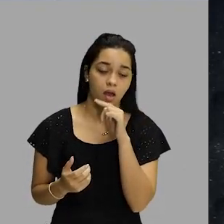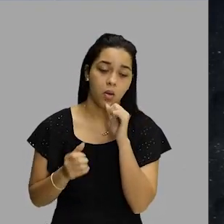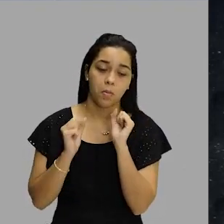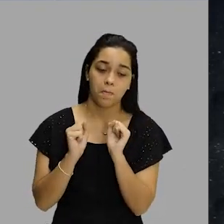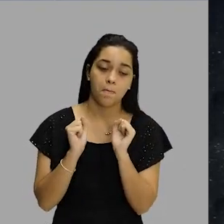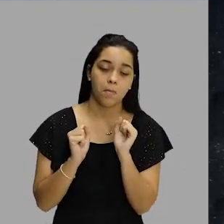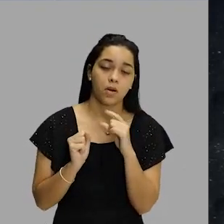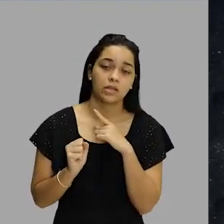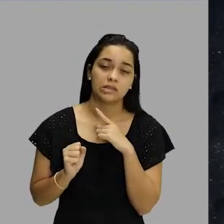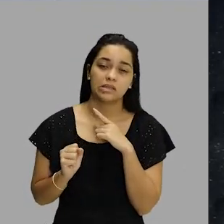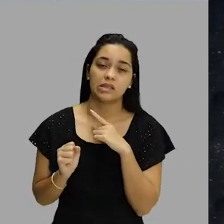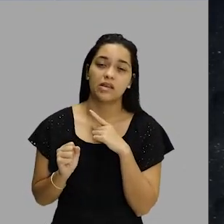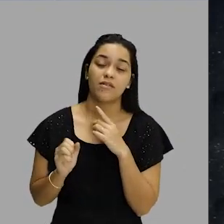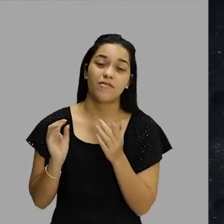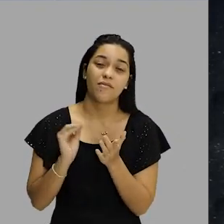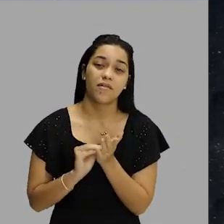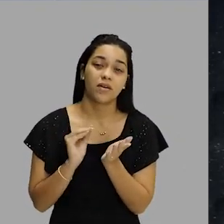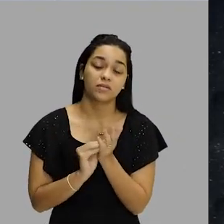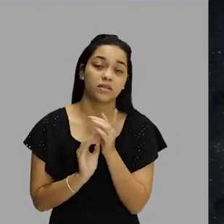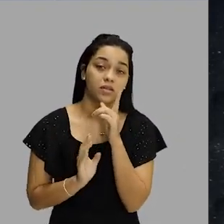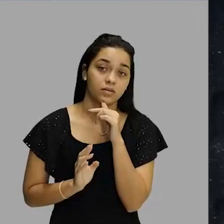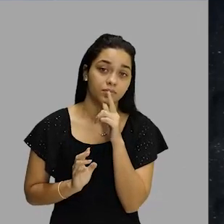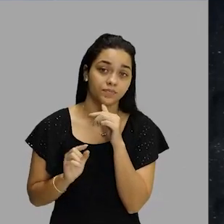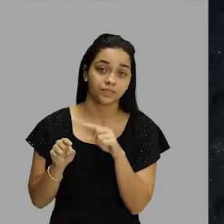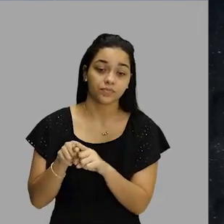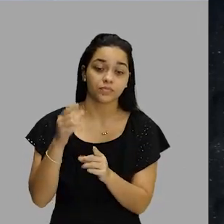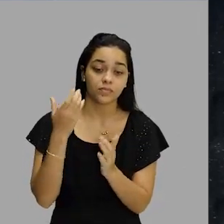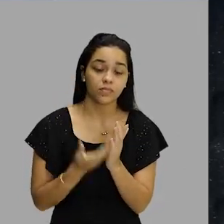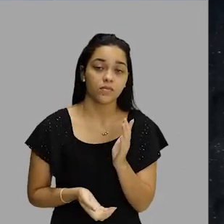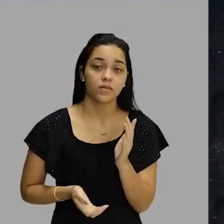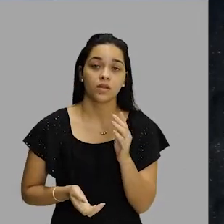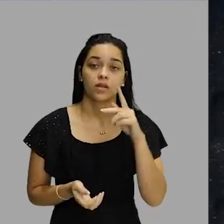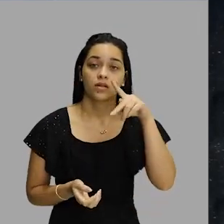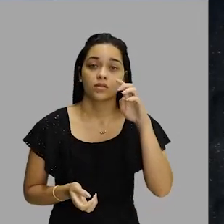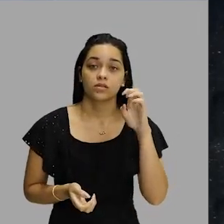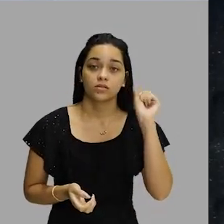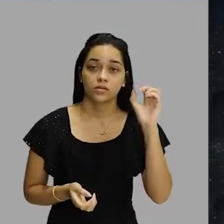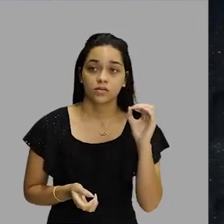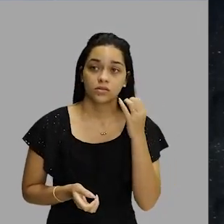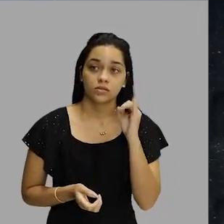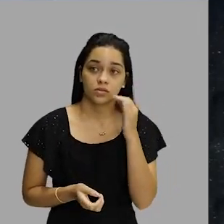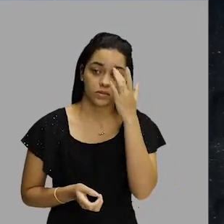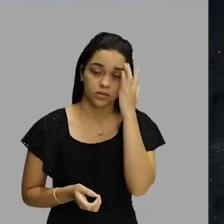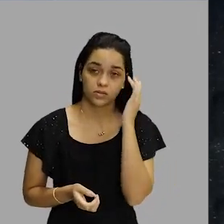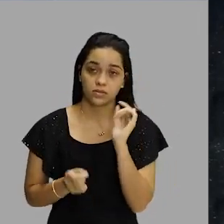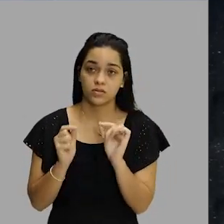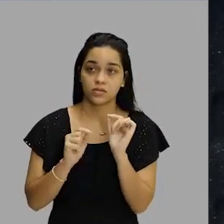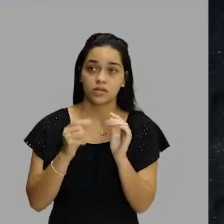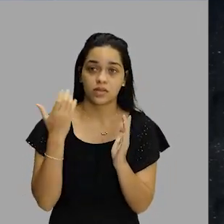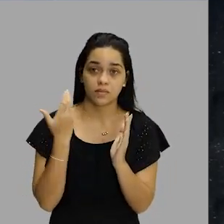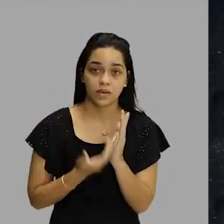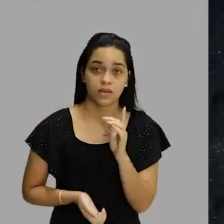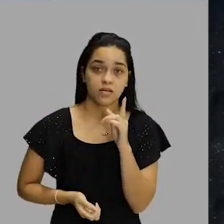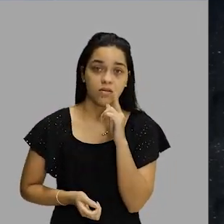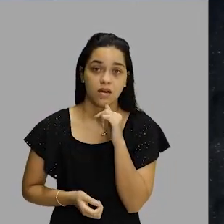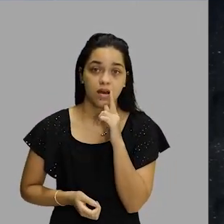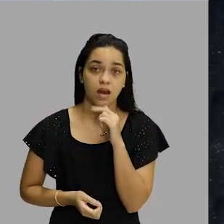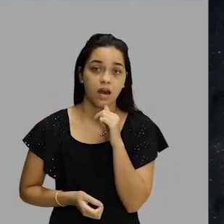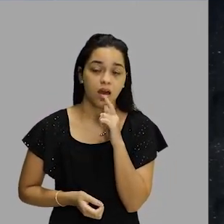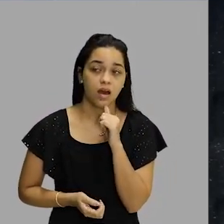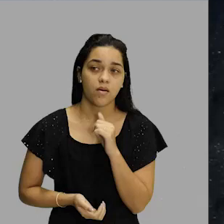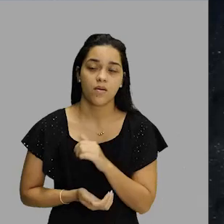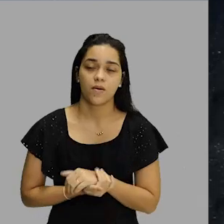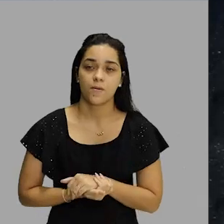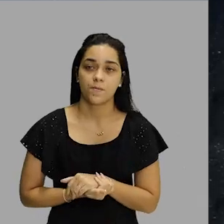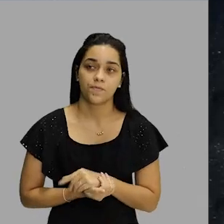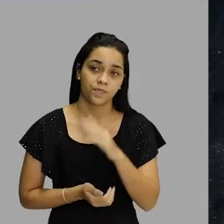à desidratação e grande perda de peso. Ora, se as fezes ficam líquidas, você está perdendo água, né? E